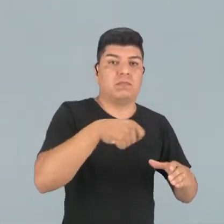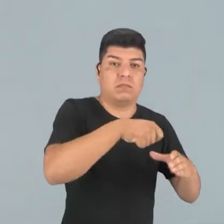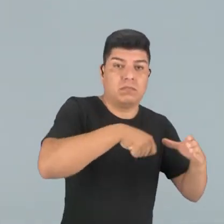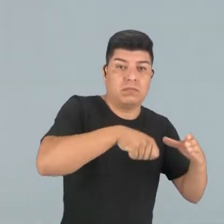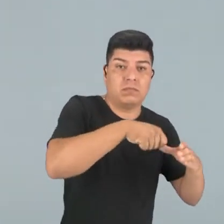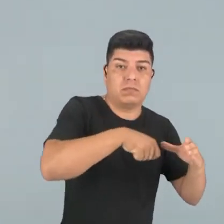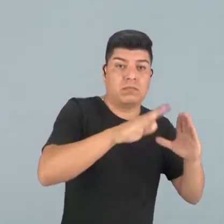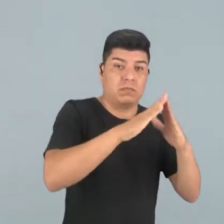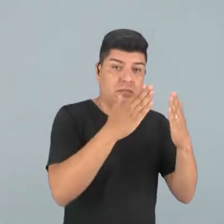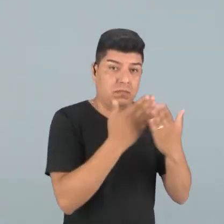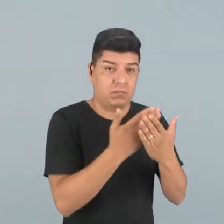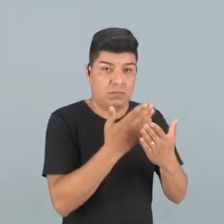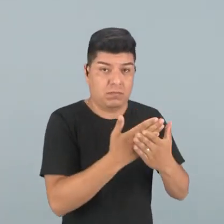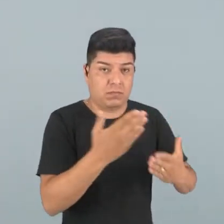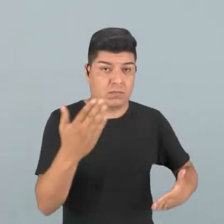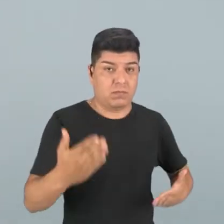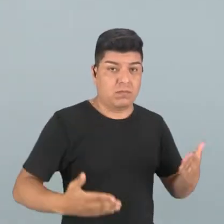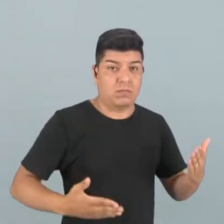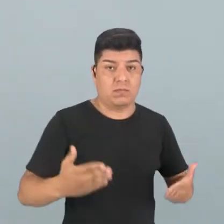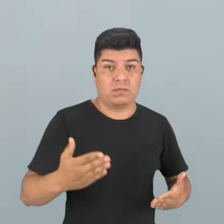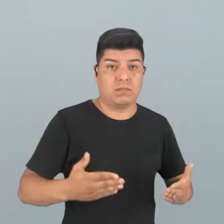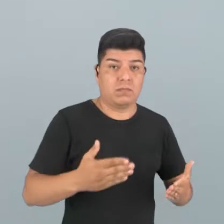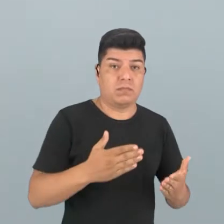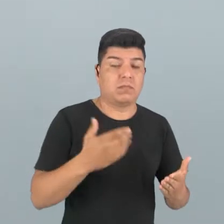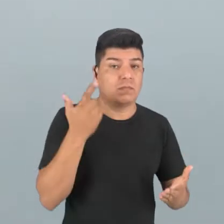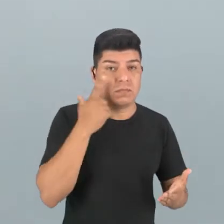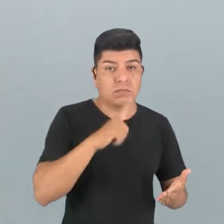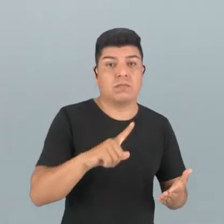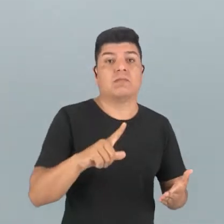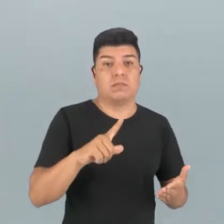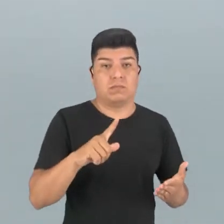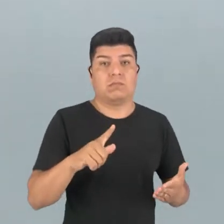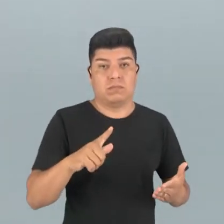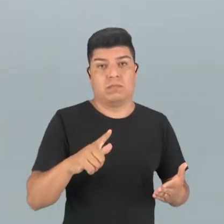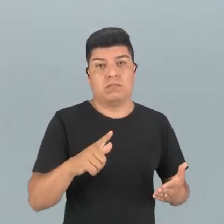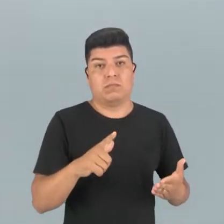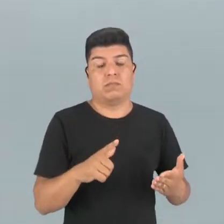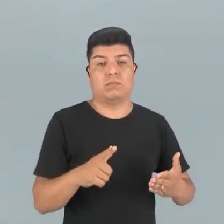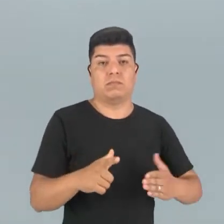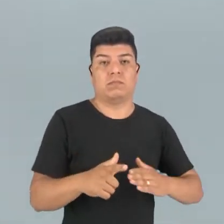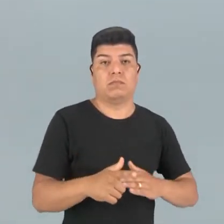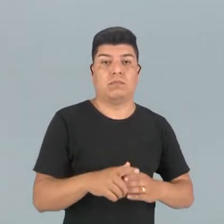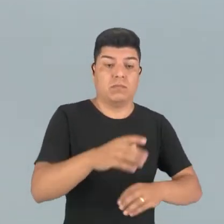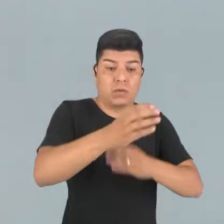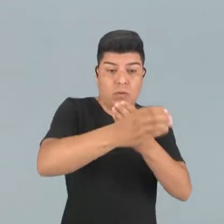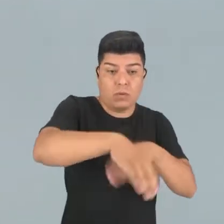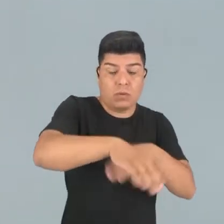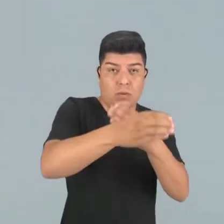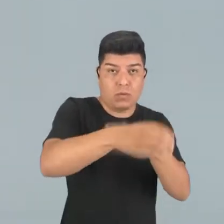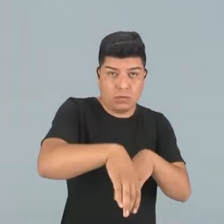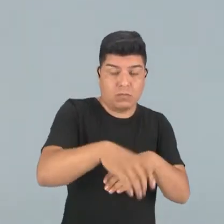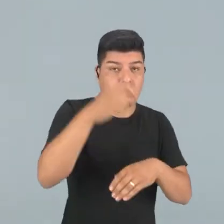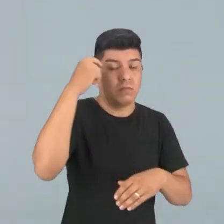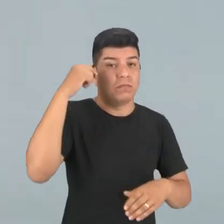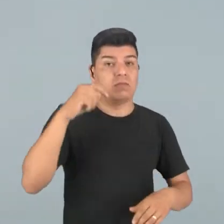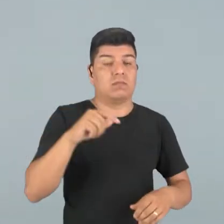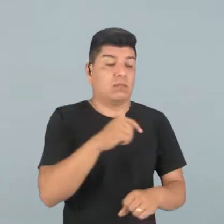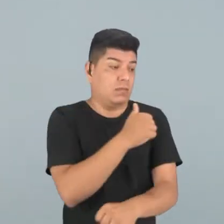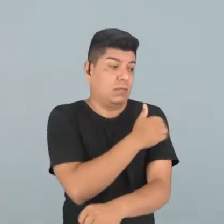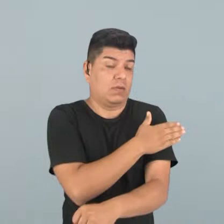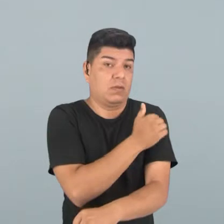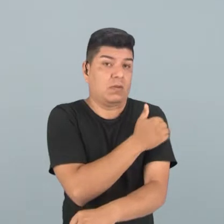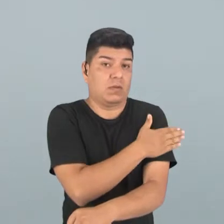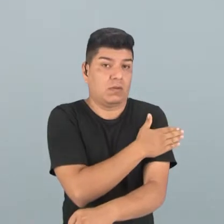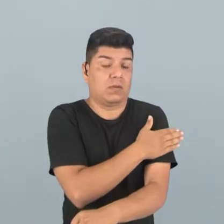como funcionária pública, passei num concurso. E E assim, essa questão do preconceito, ela